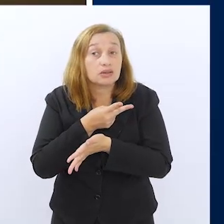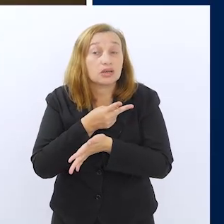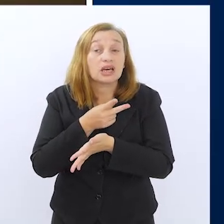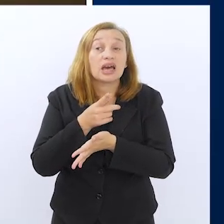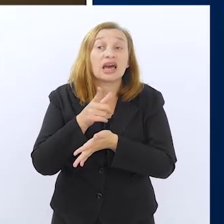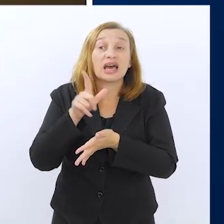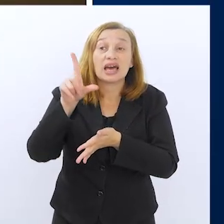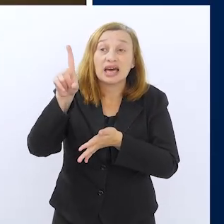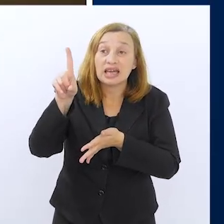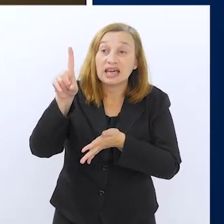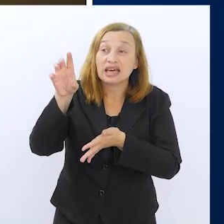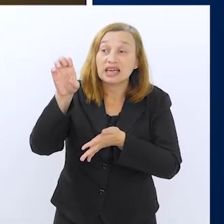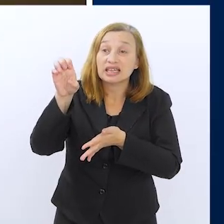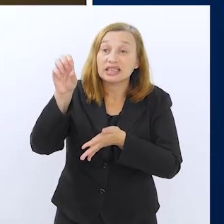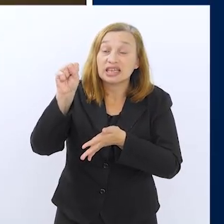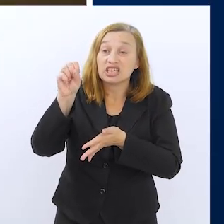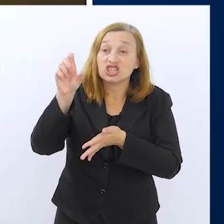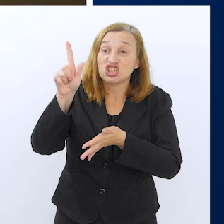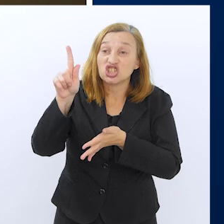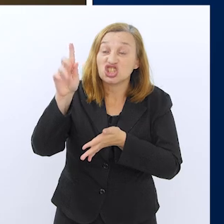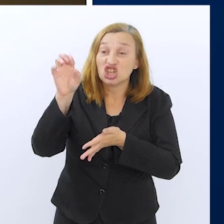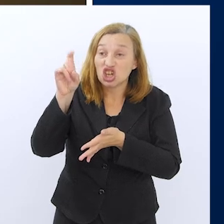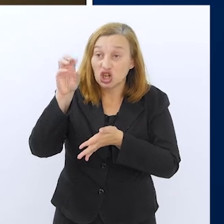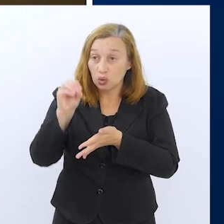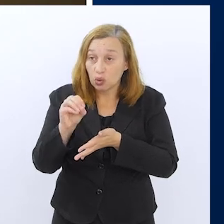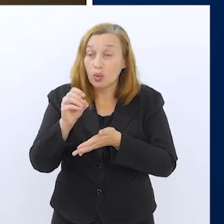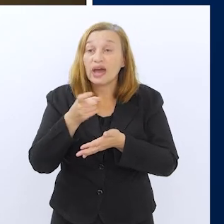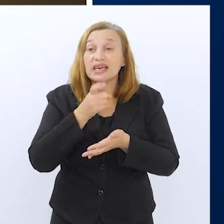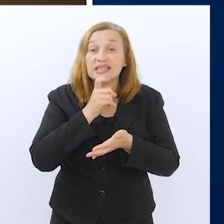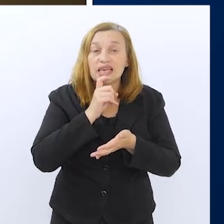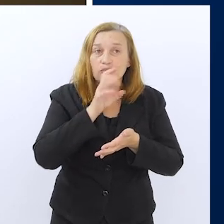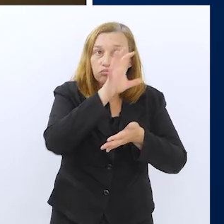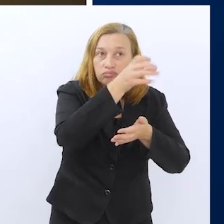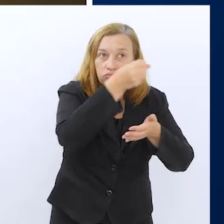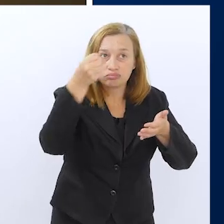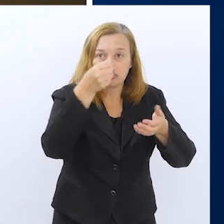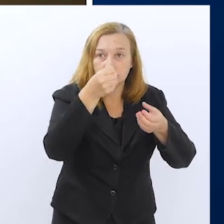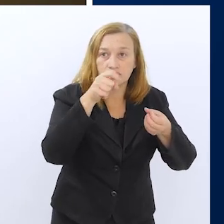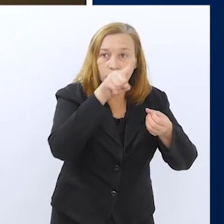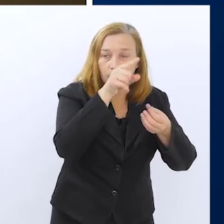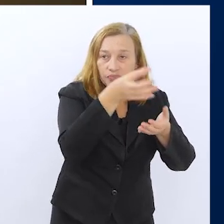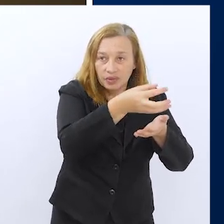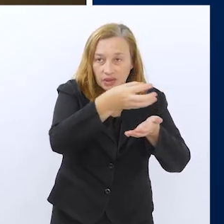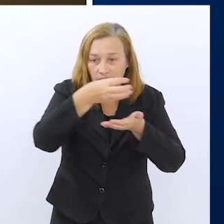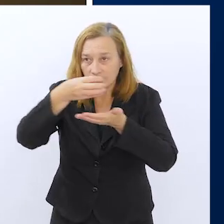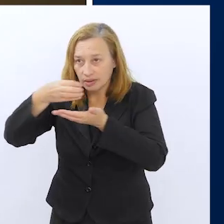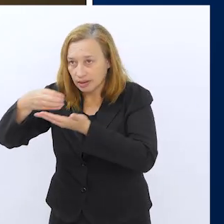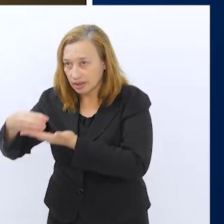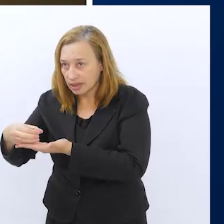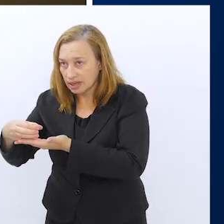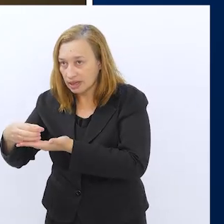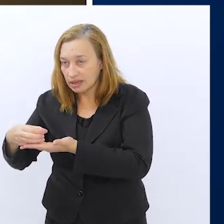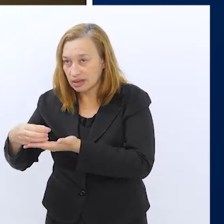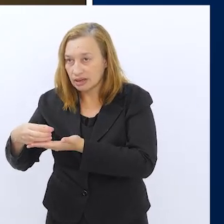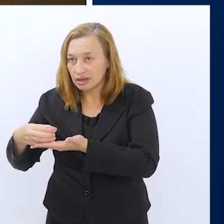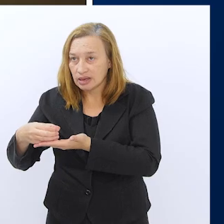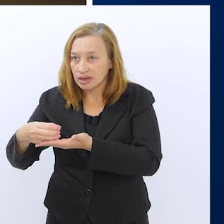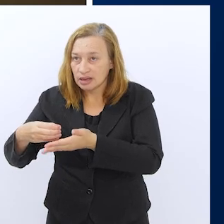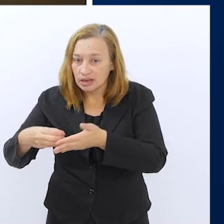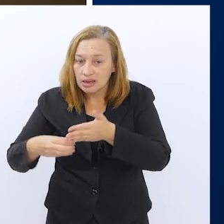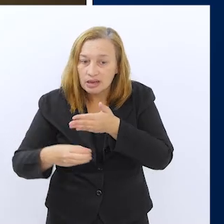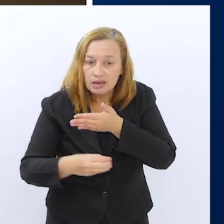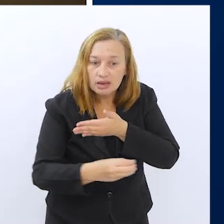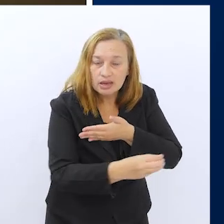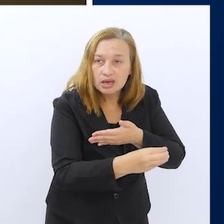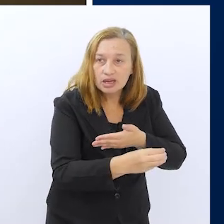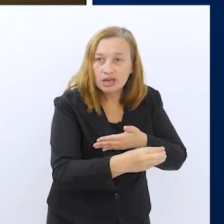que acontece? Acontece um degelo, que a gente, quando congela o leite materno, esse leite ele passa por uma degelação, então o ideal é que ele